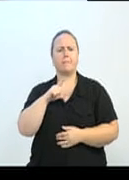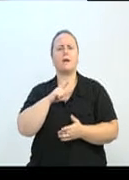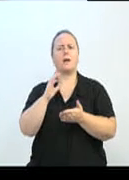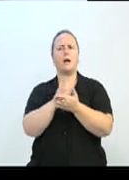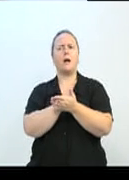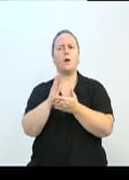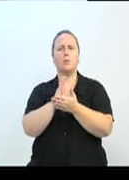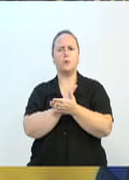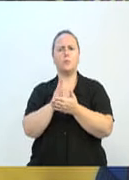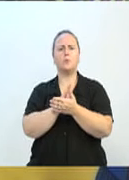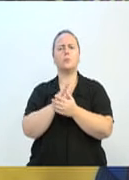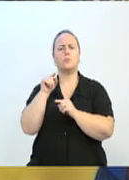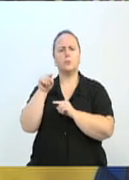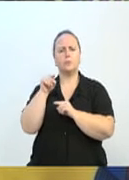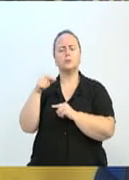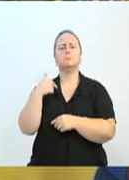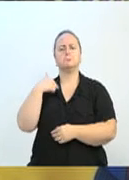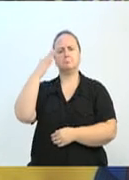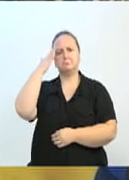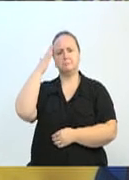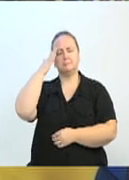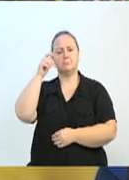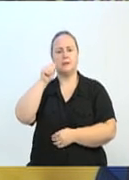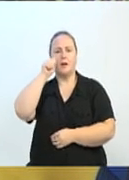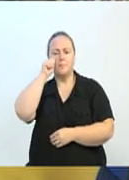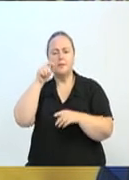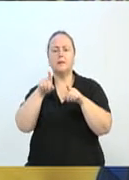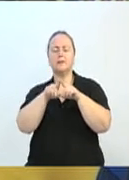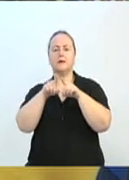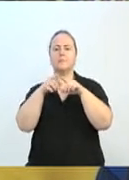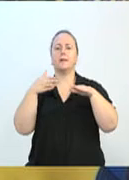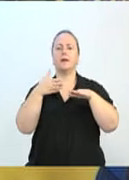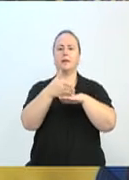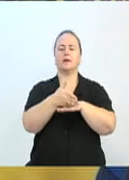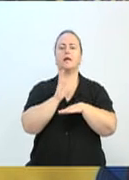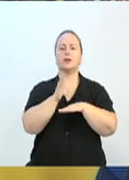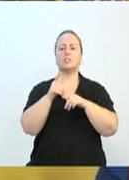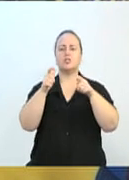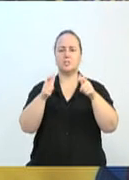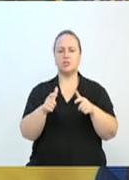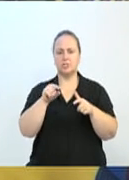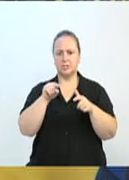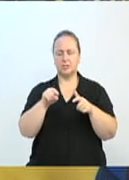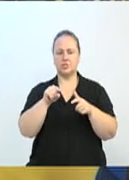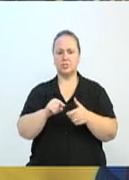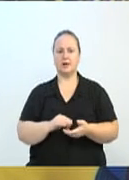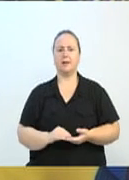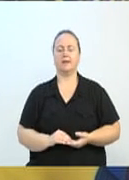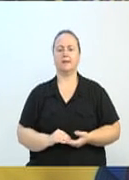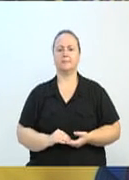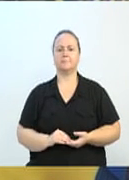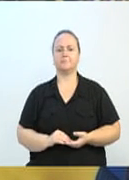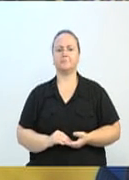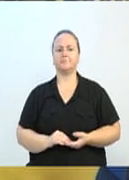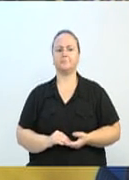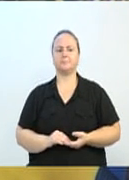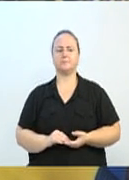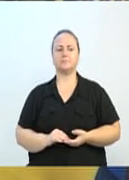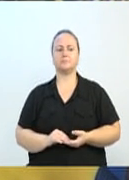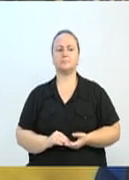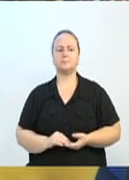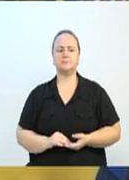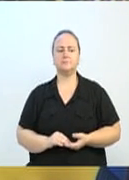sei que também outros vereadores né Vereador Almir também esteve nessa localidade é Também